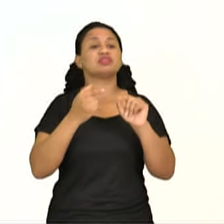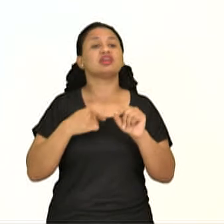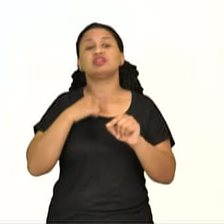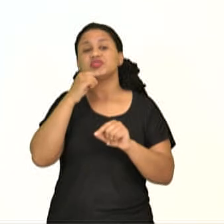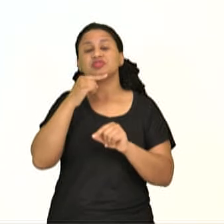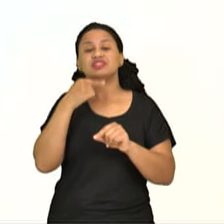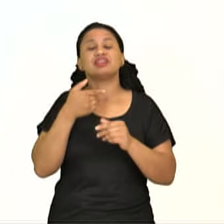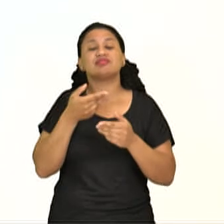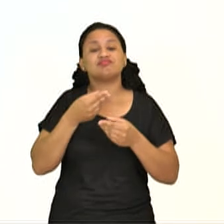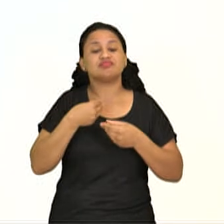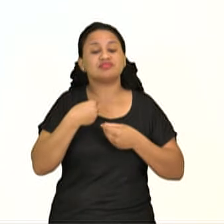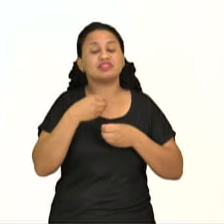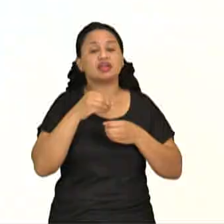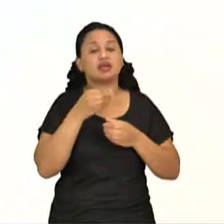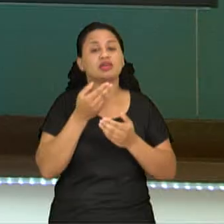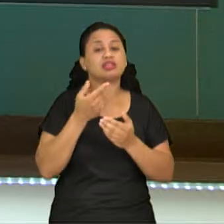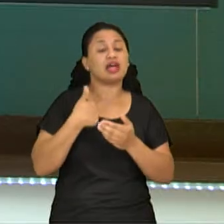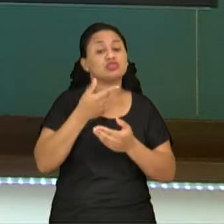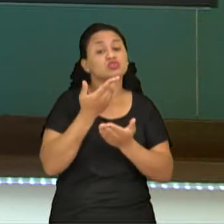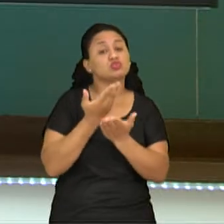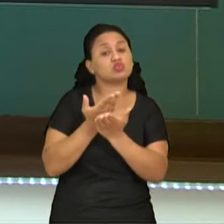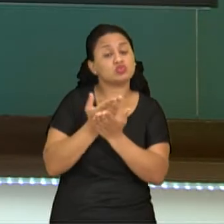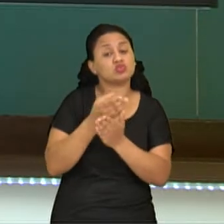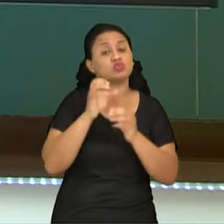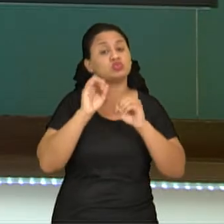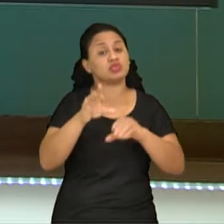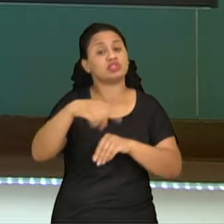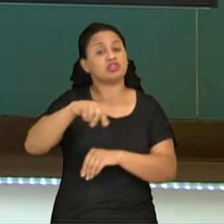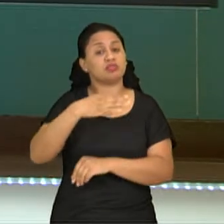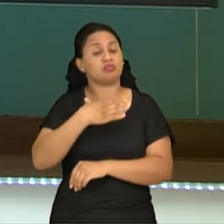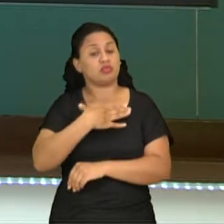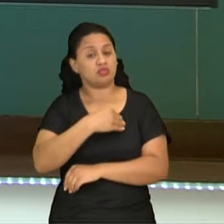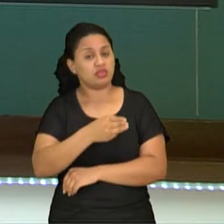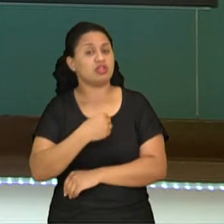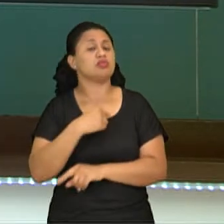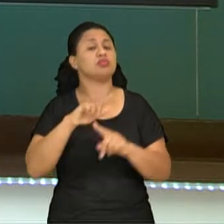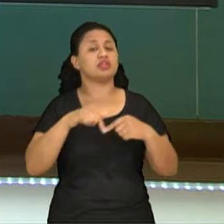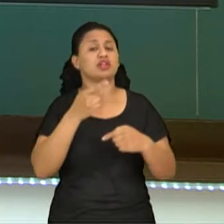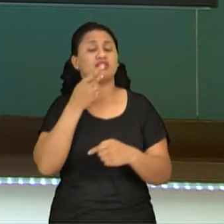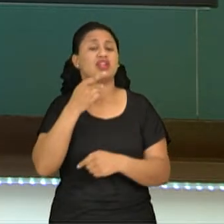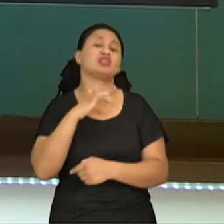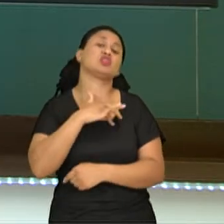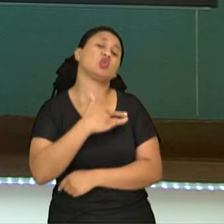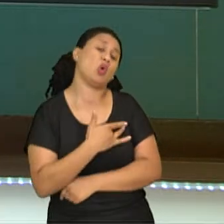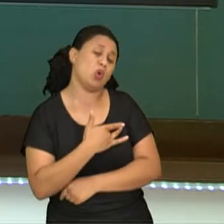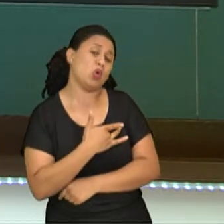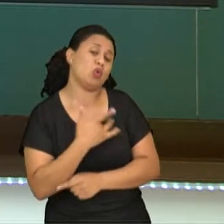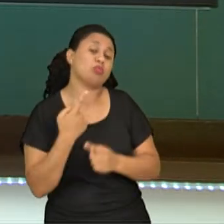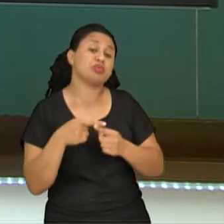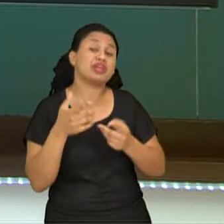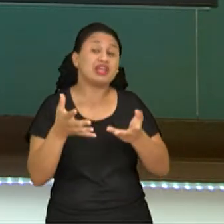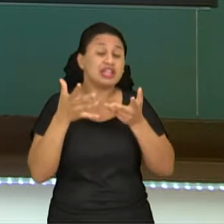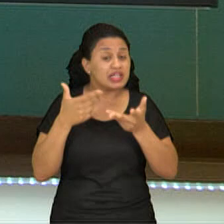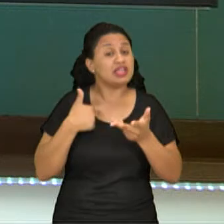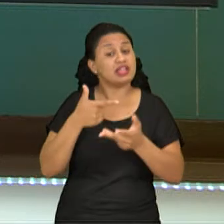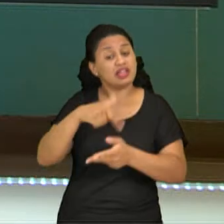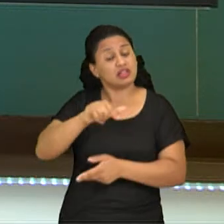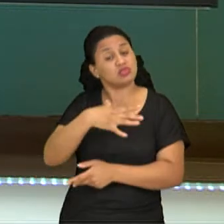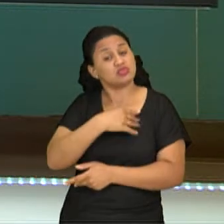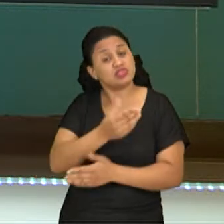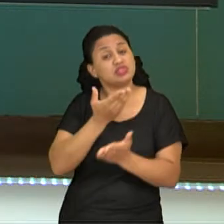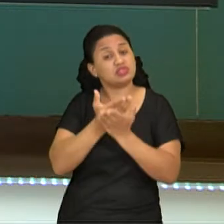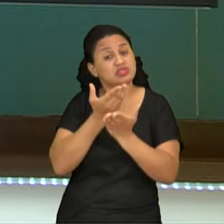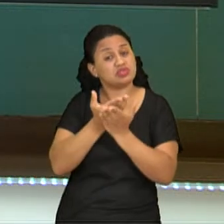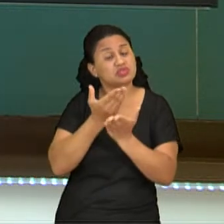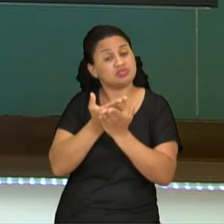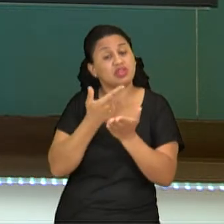dar o estudo aos filhos. Então, por isso que ali ela diz que tinha pena do seu velho, porque realmente ali no texto, na história, ele